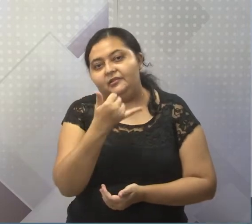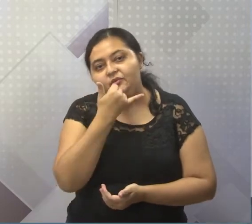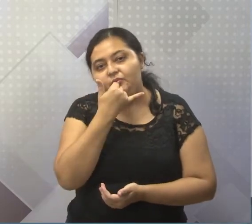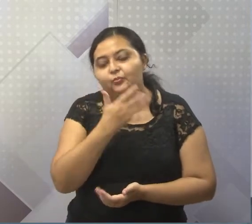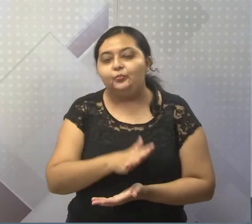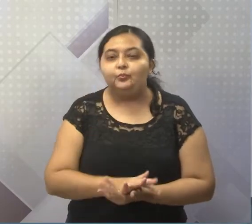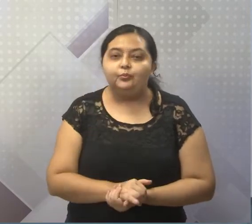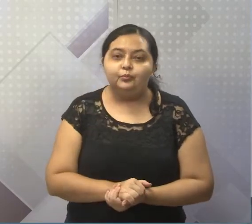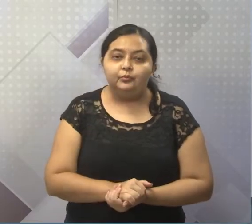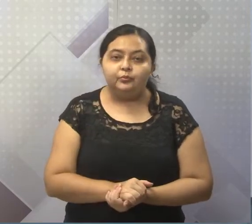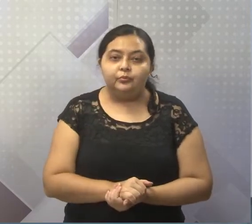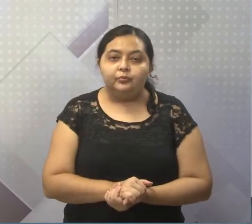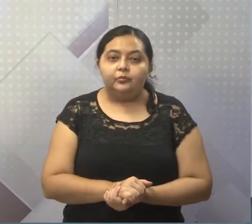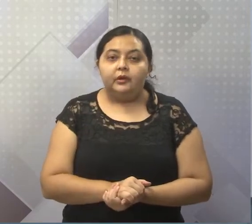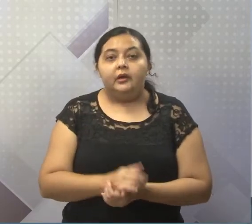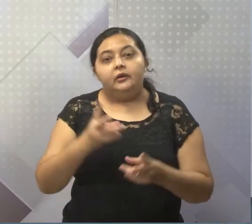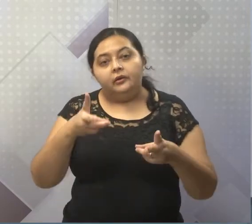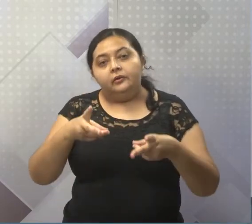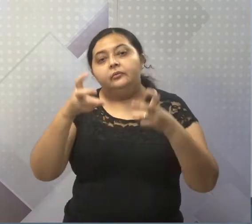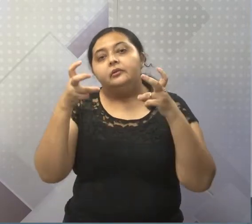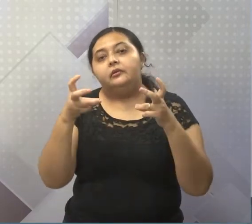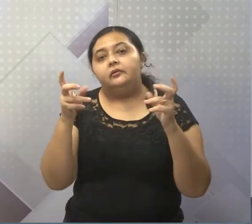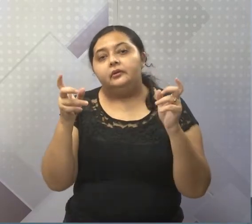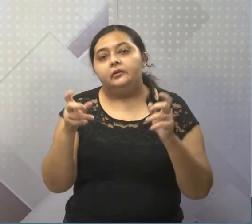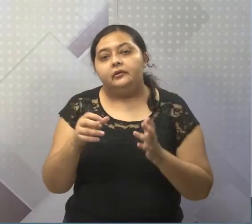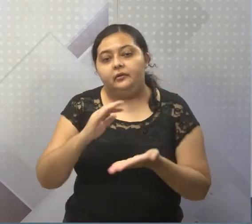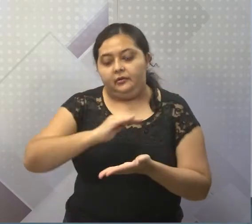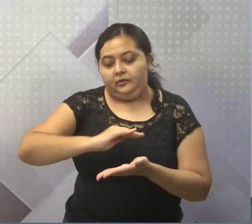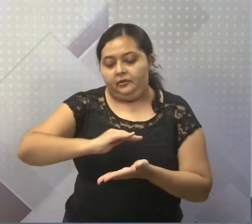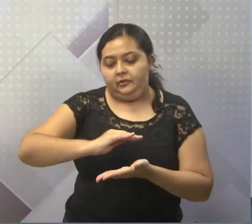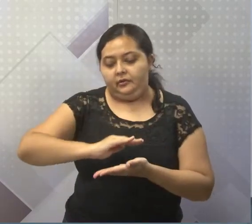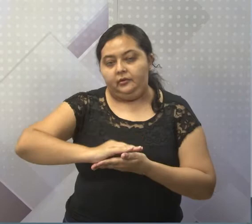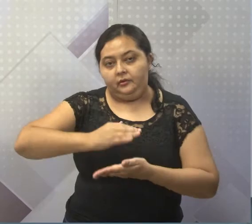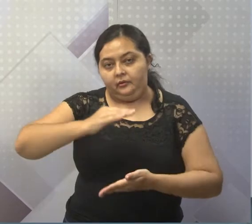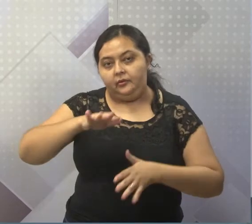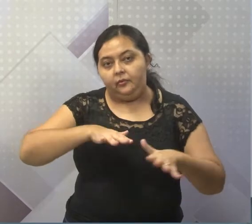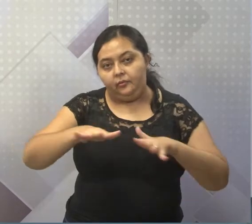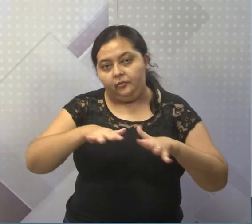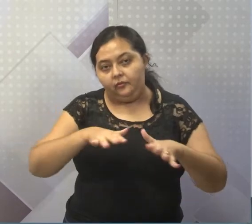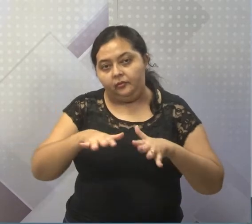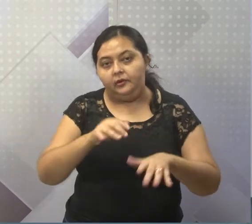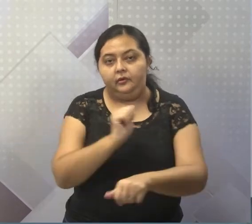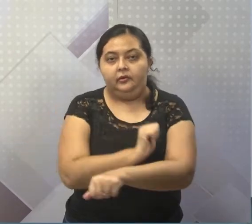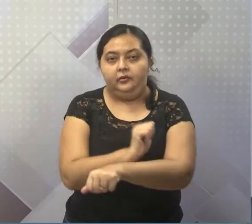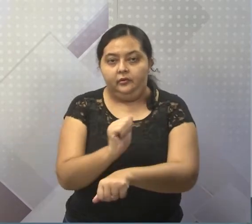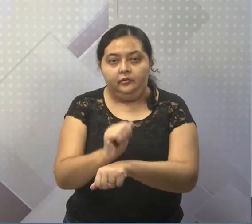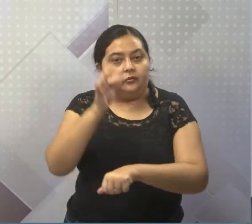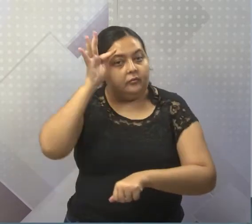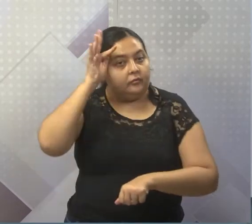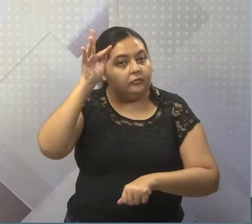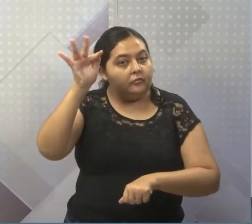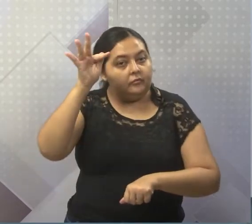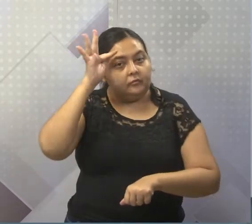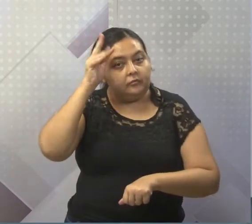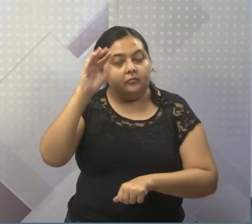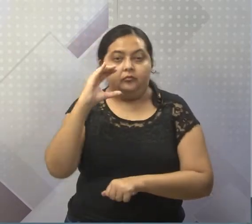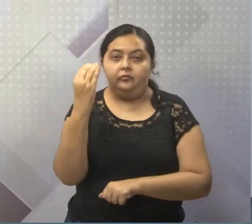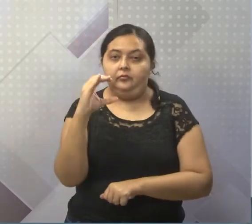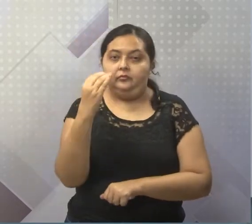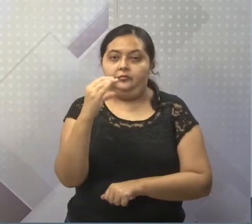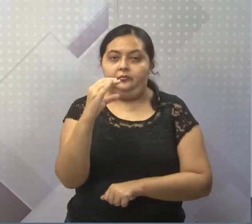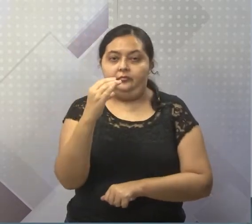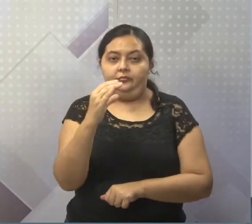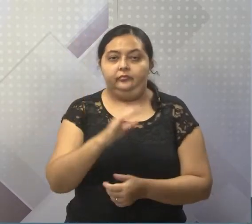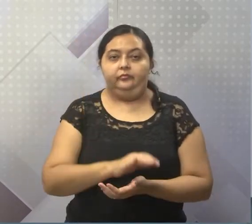tá e o que que a gente pode observar é um movimento que ele vai mexer diretamente na questão da arte da filosofia e da